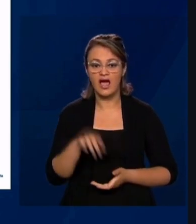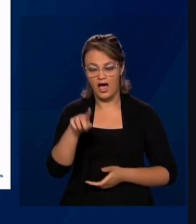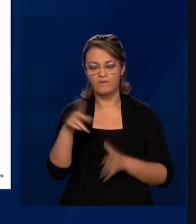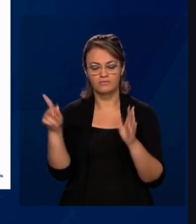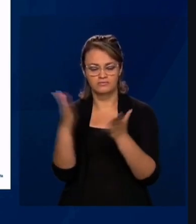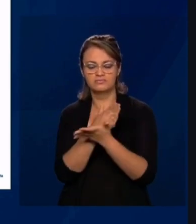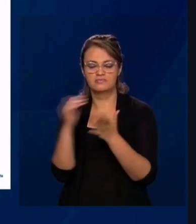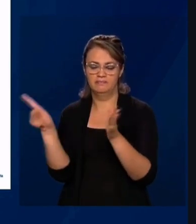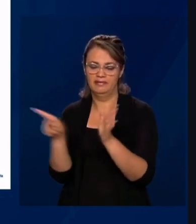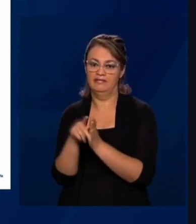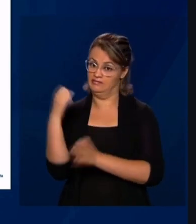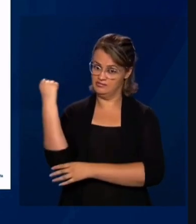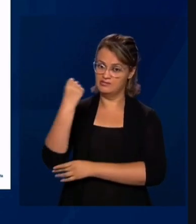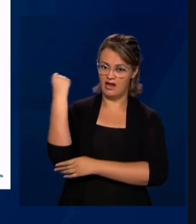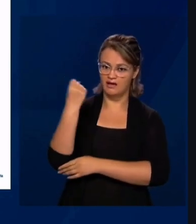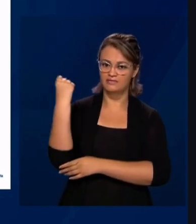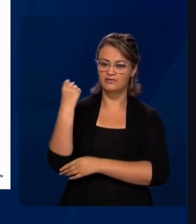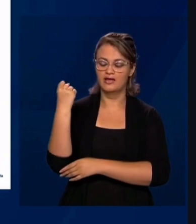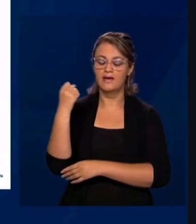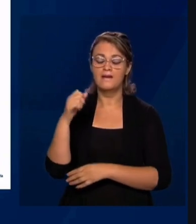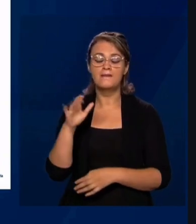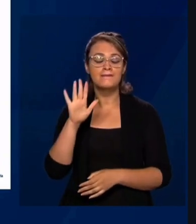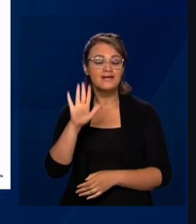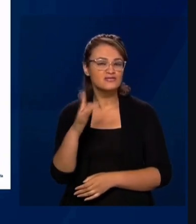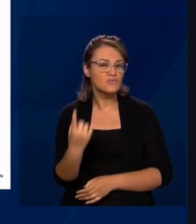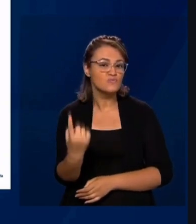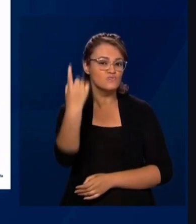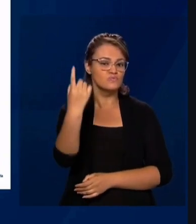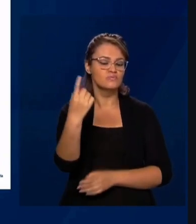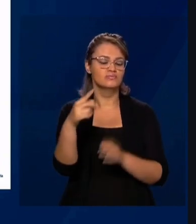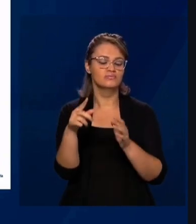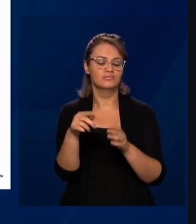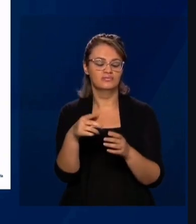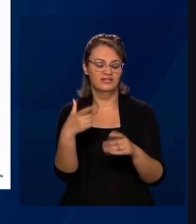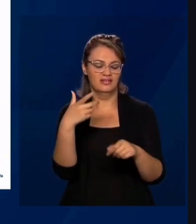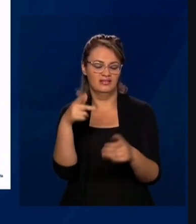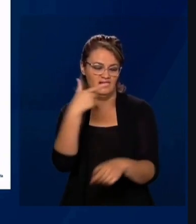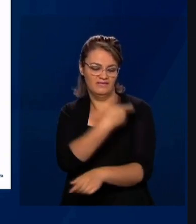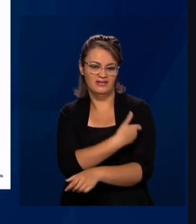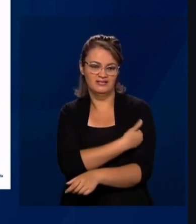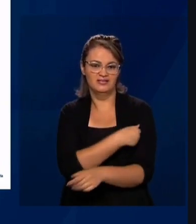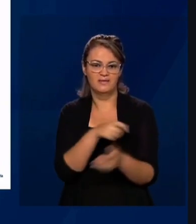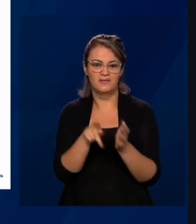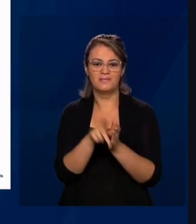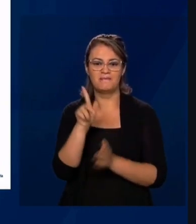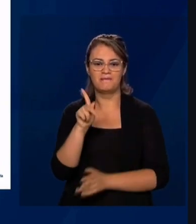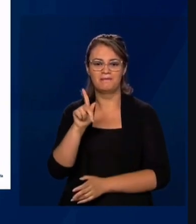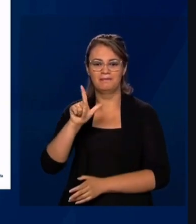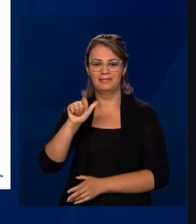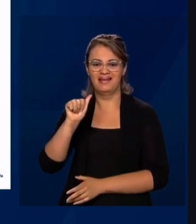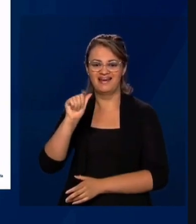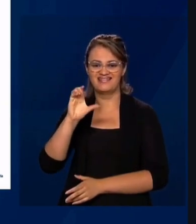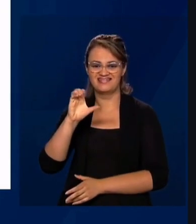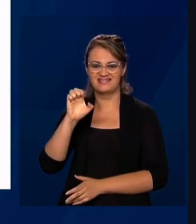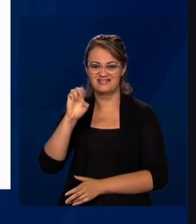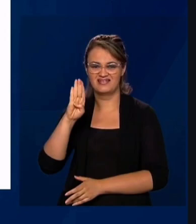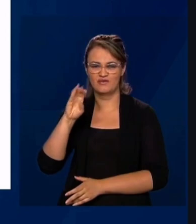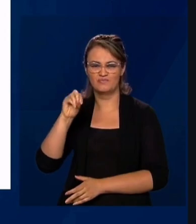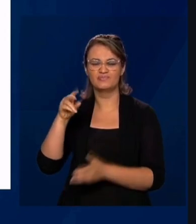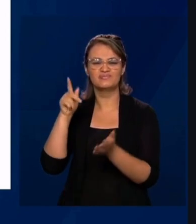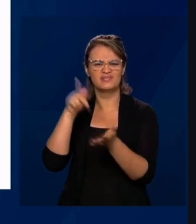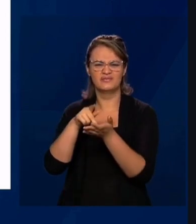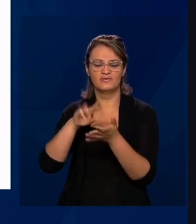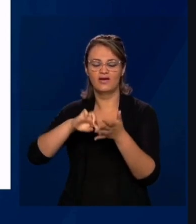graves, mas somente 1 caso no placebo. Isso é importante para a gente pensar no que